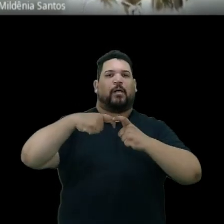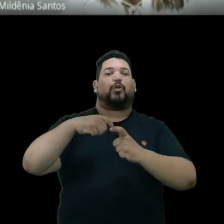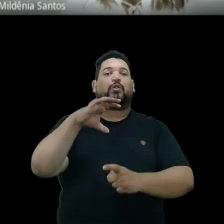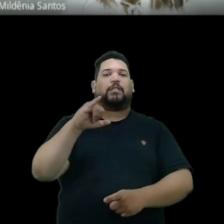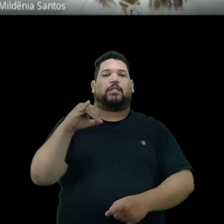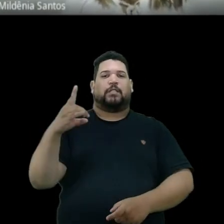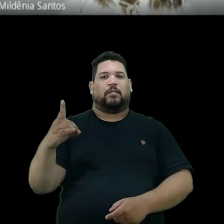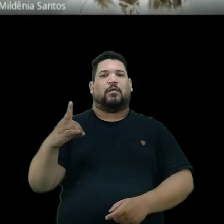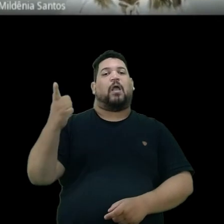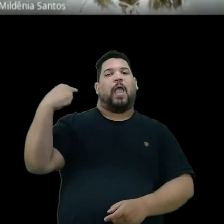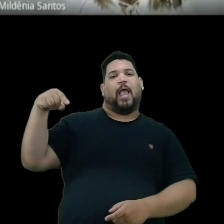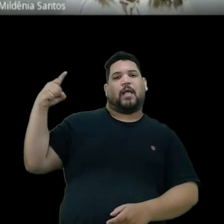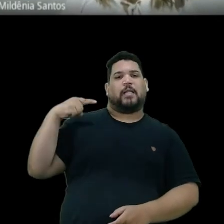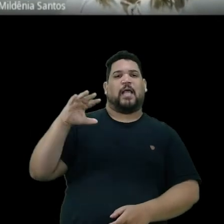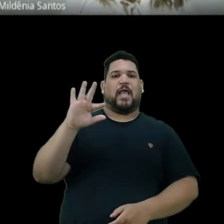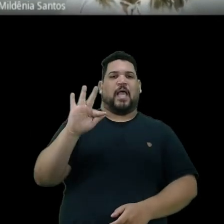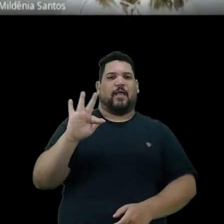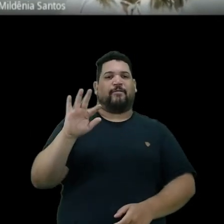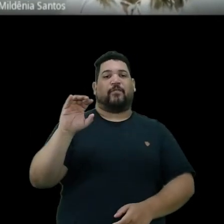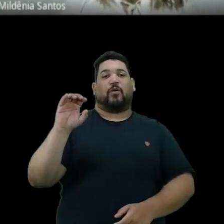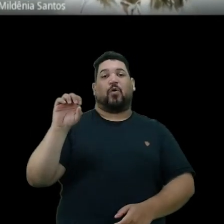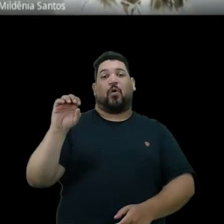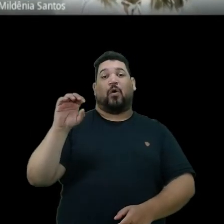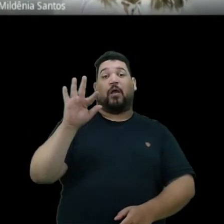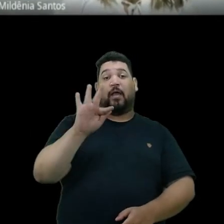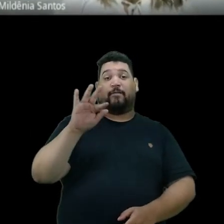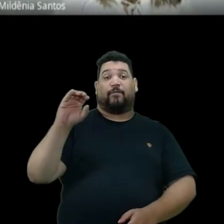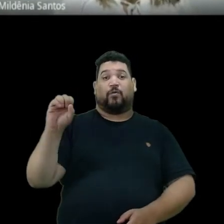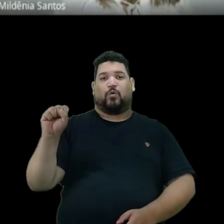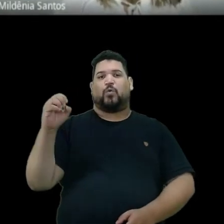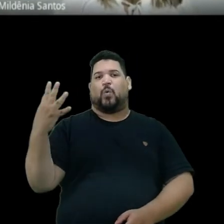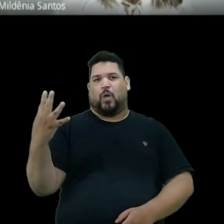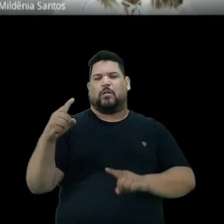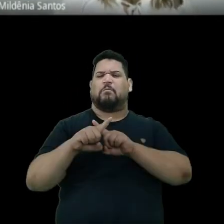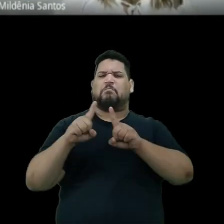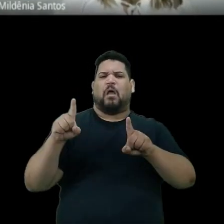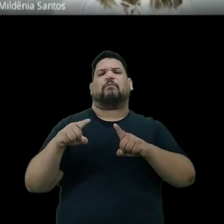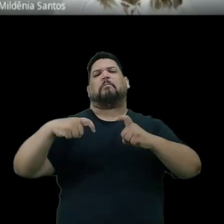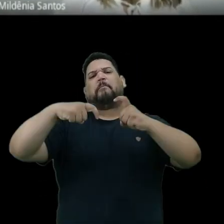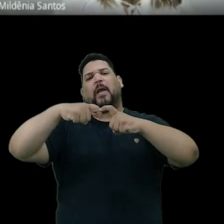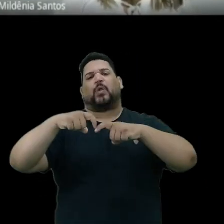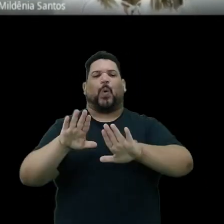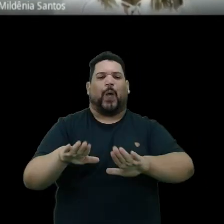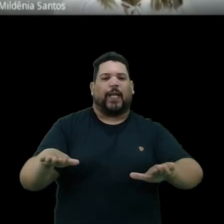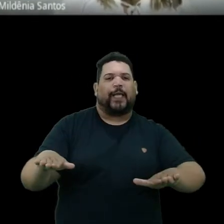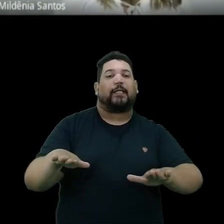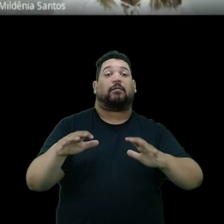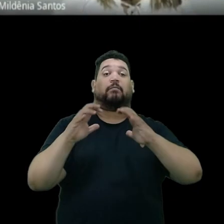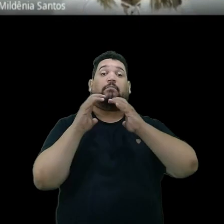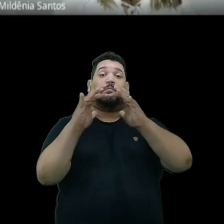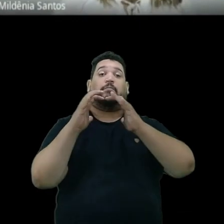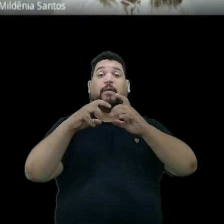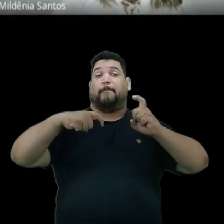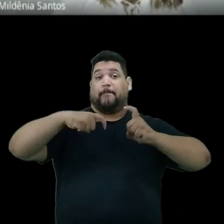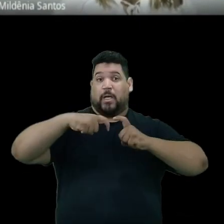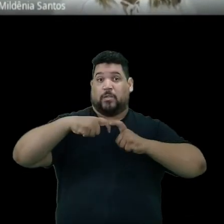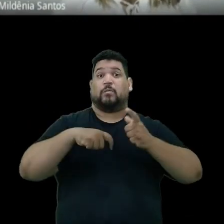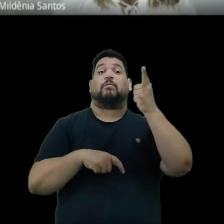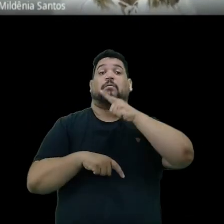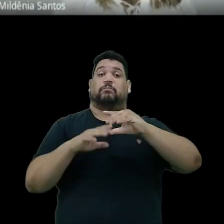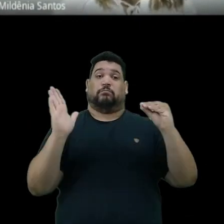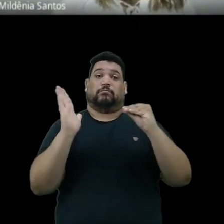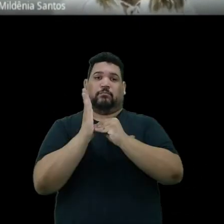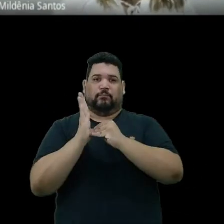é o F84, mas já tem pediatras, já tem neuros que já estão começando a trazer o laudo